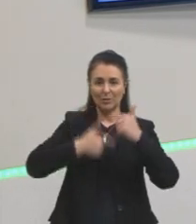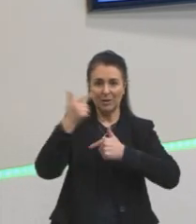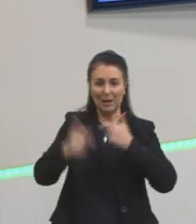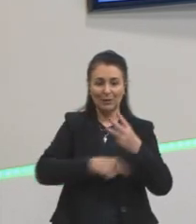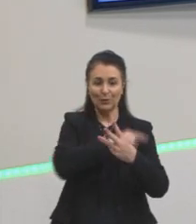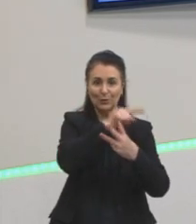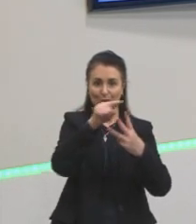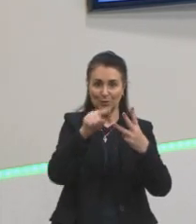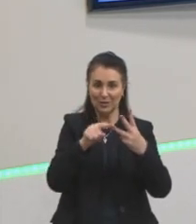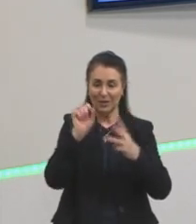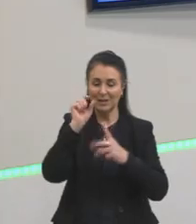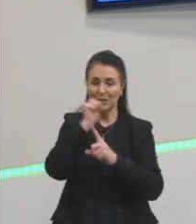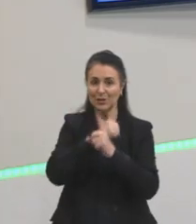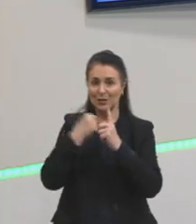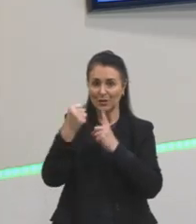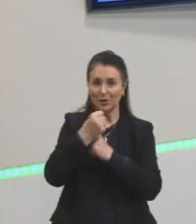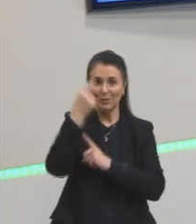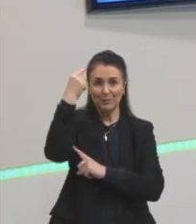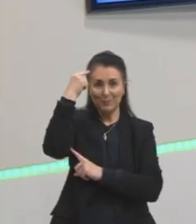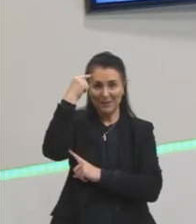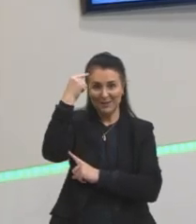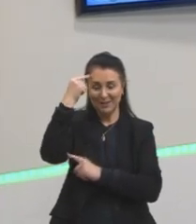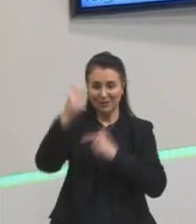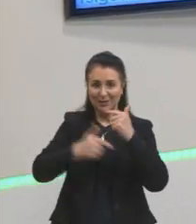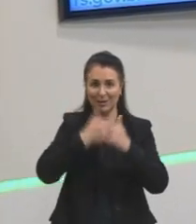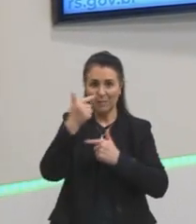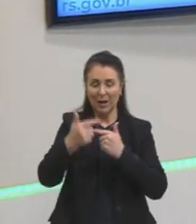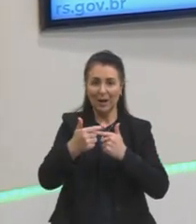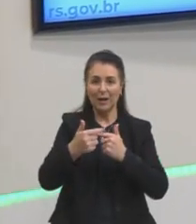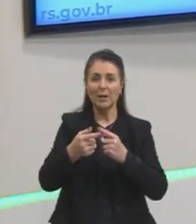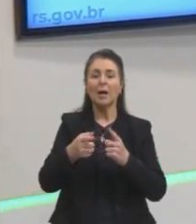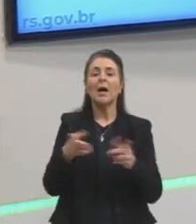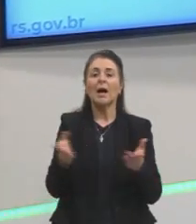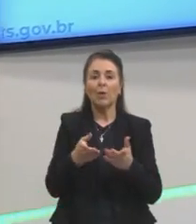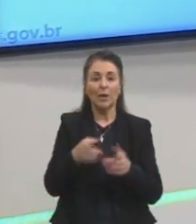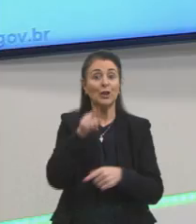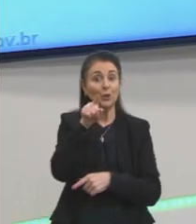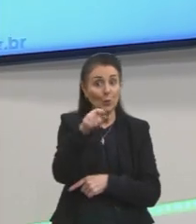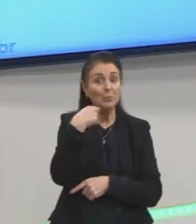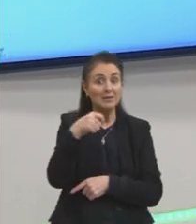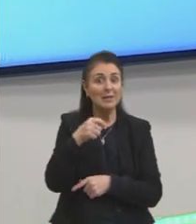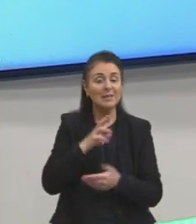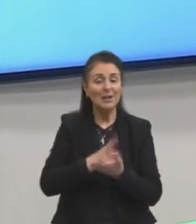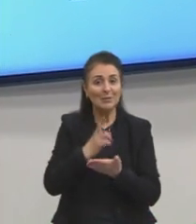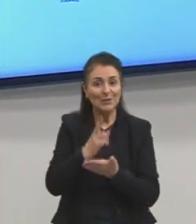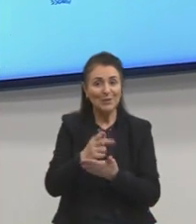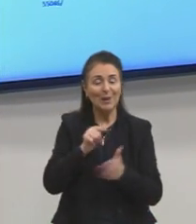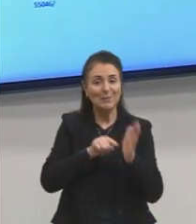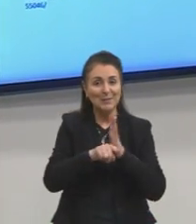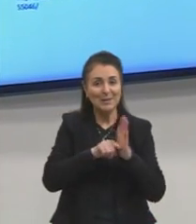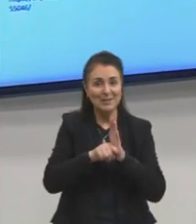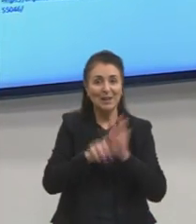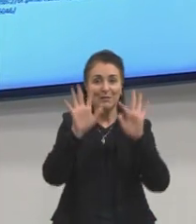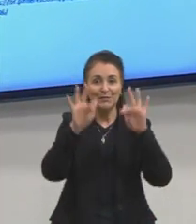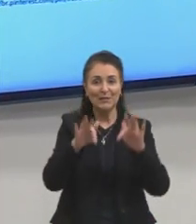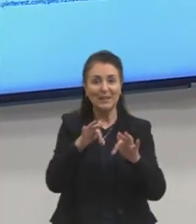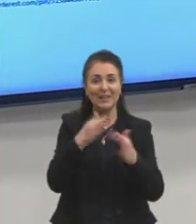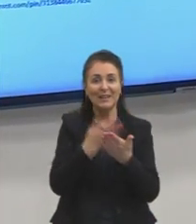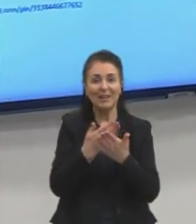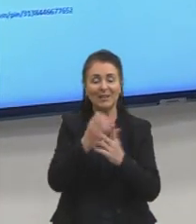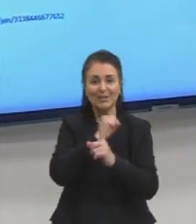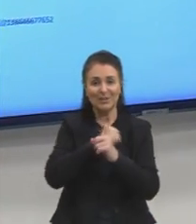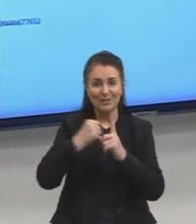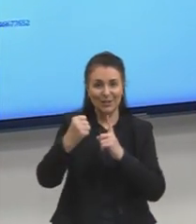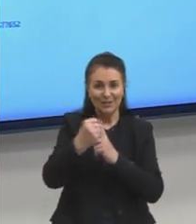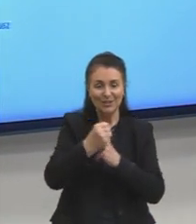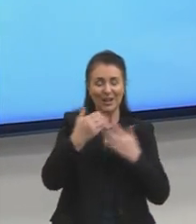três sociólogos pensando sobre trabalho e o que aí eu te desafio você a continuar pesquisando sobre isso nós encerramos na sala de sociologia de hoje